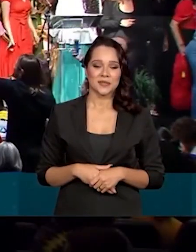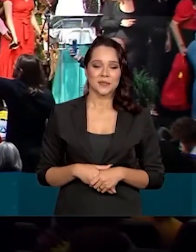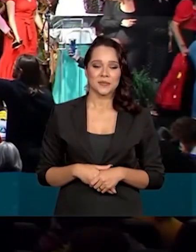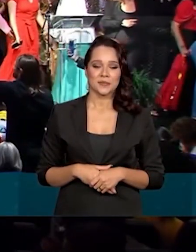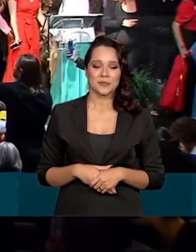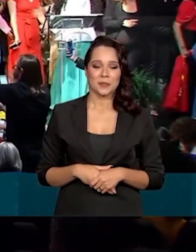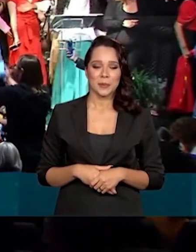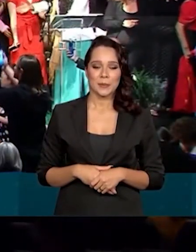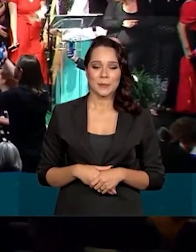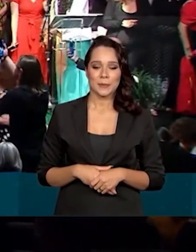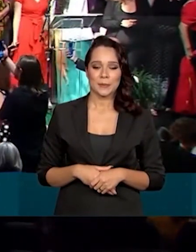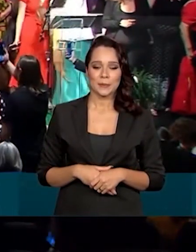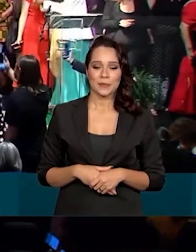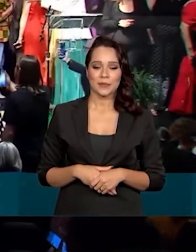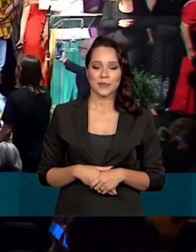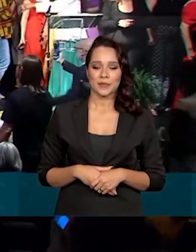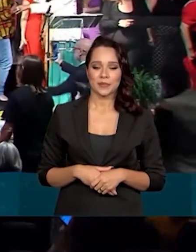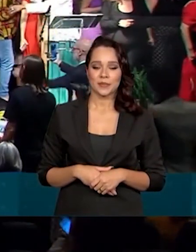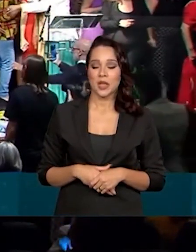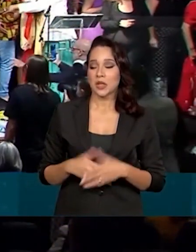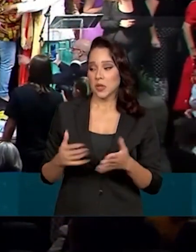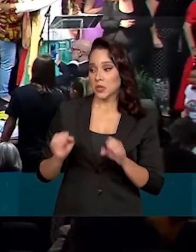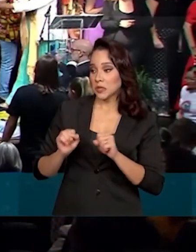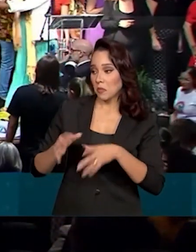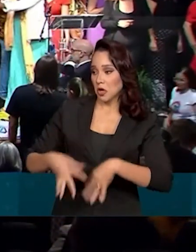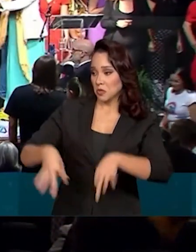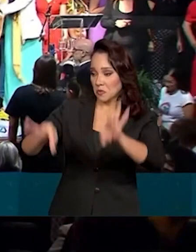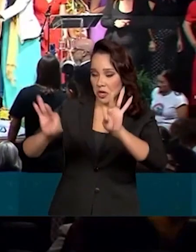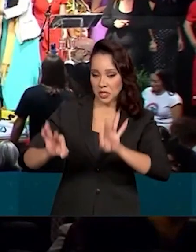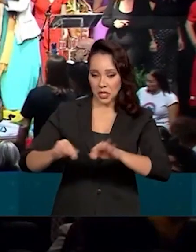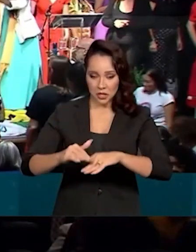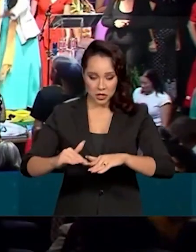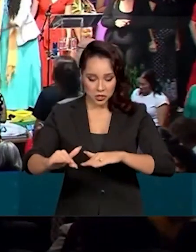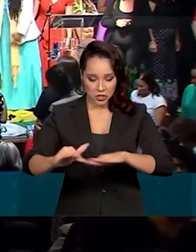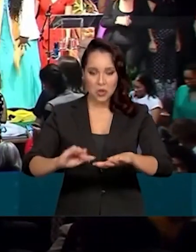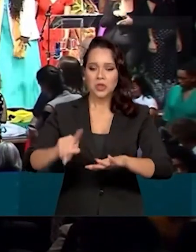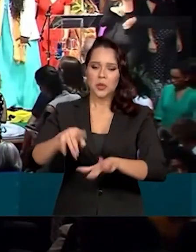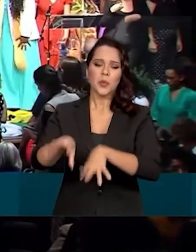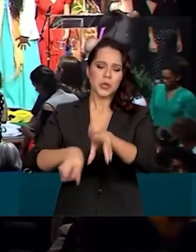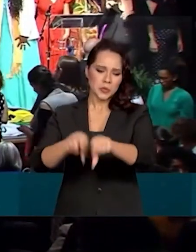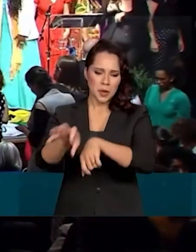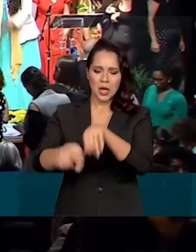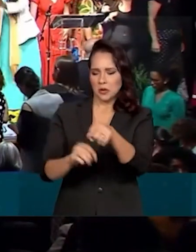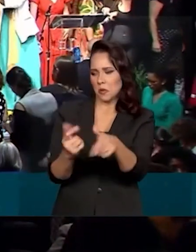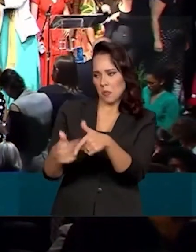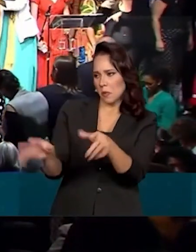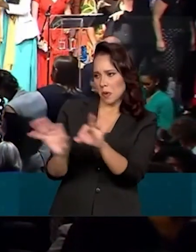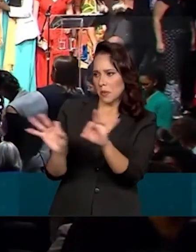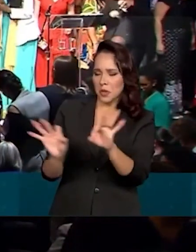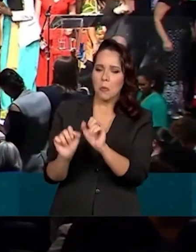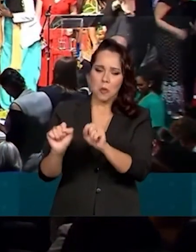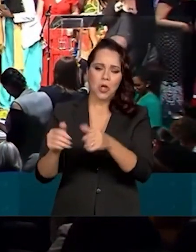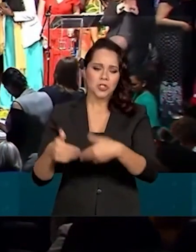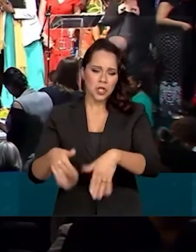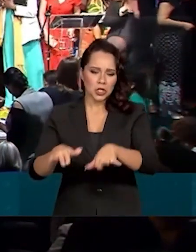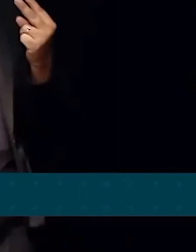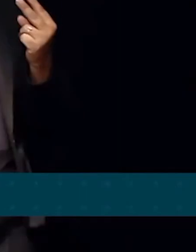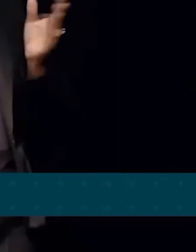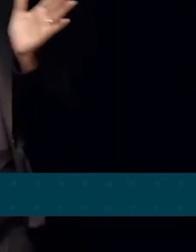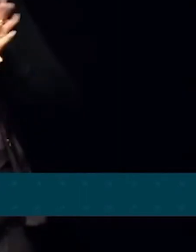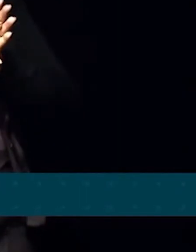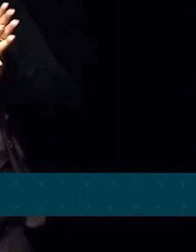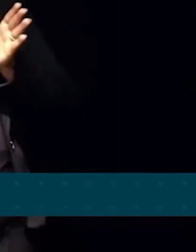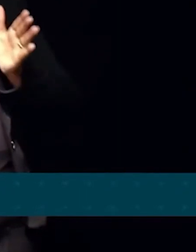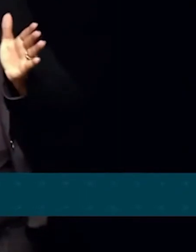dos Direitos Humanos e das Mulheres. A senadora eleita pelo Distrito Federal não compareceu à cerimônia de nenhuma das pastas.